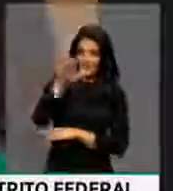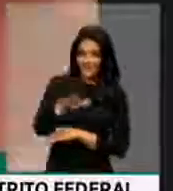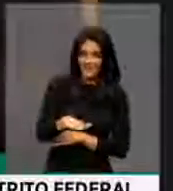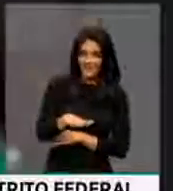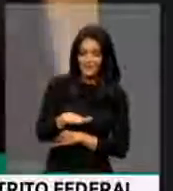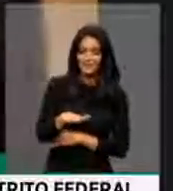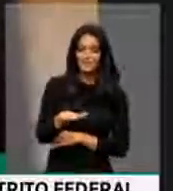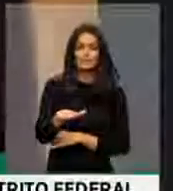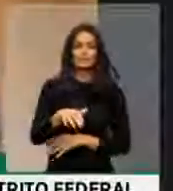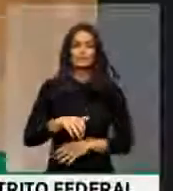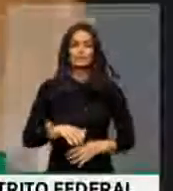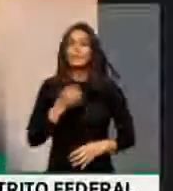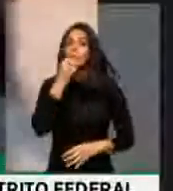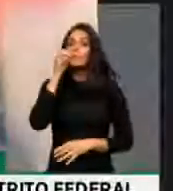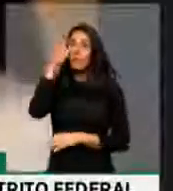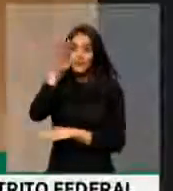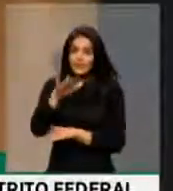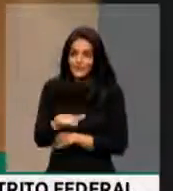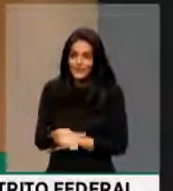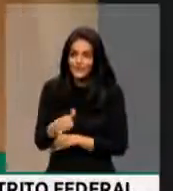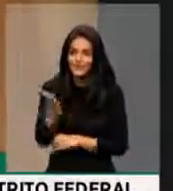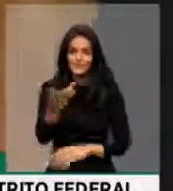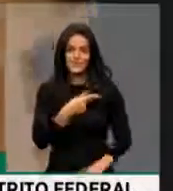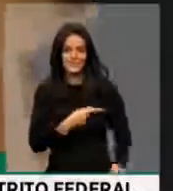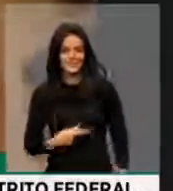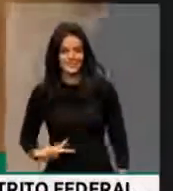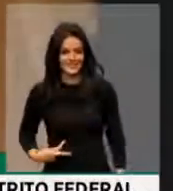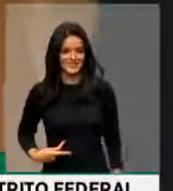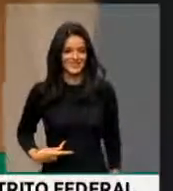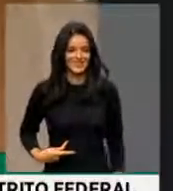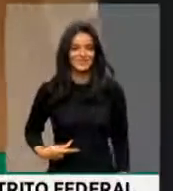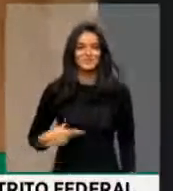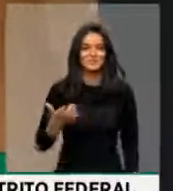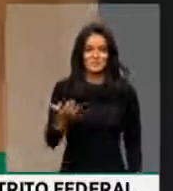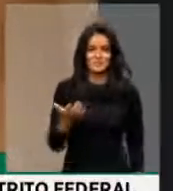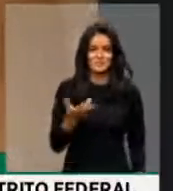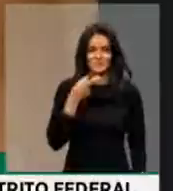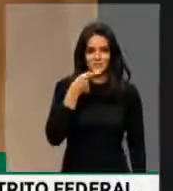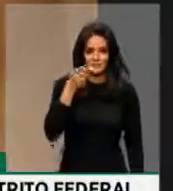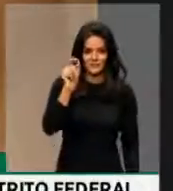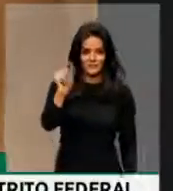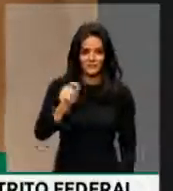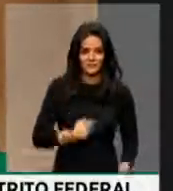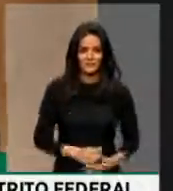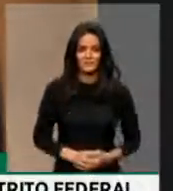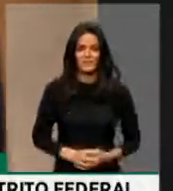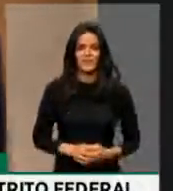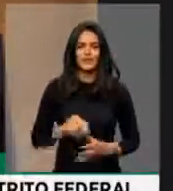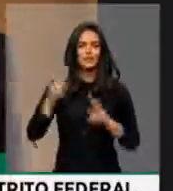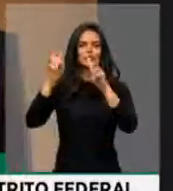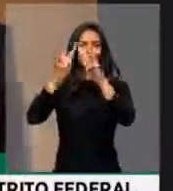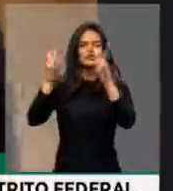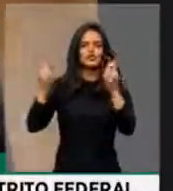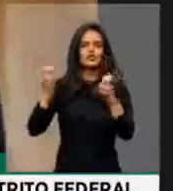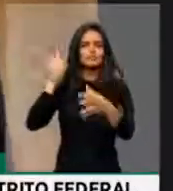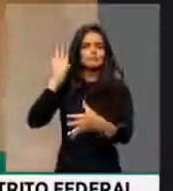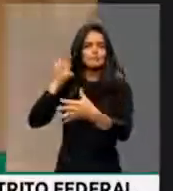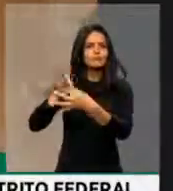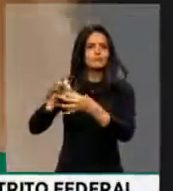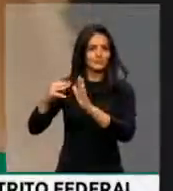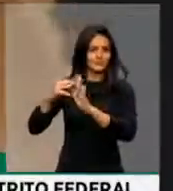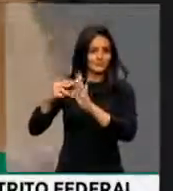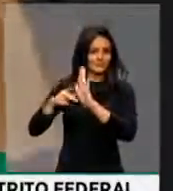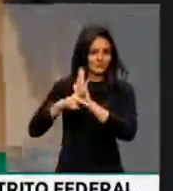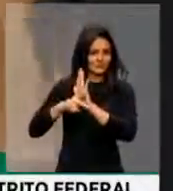as botas Presidente Eu gostaria de falar em relação a essa